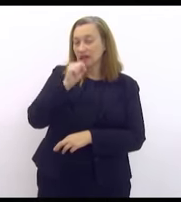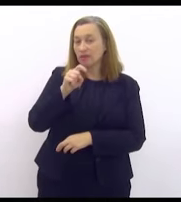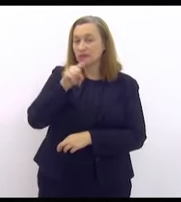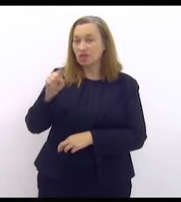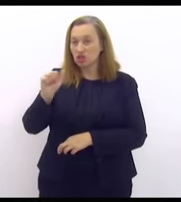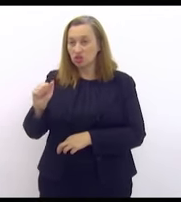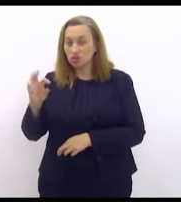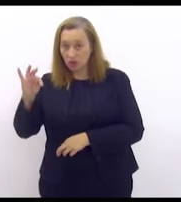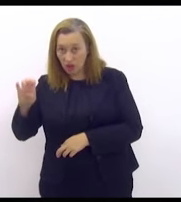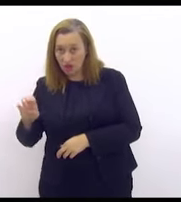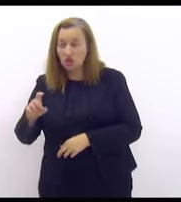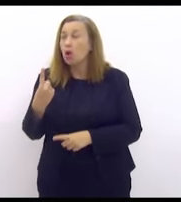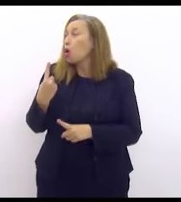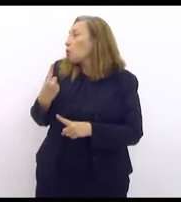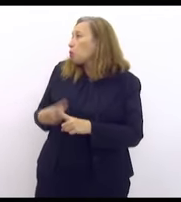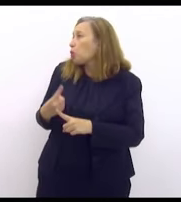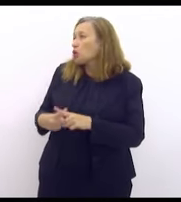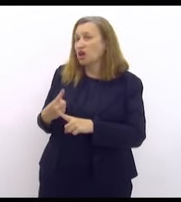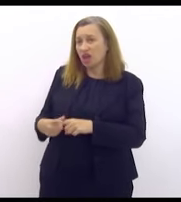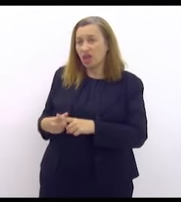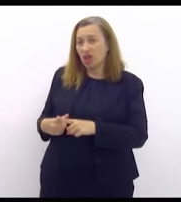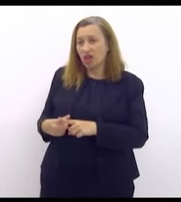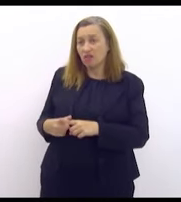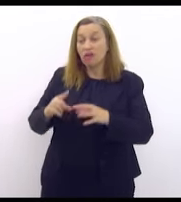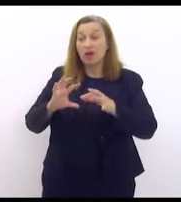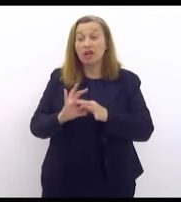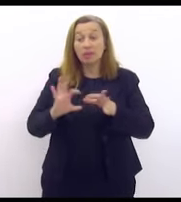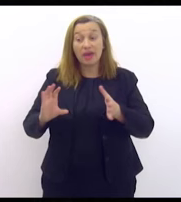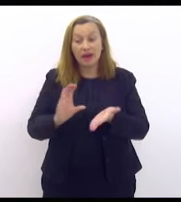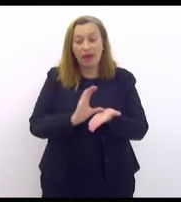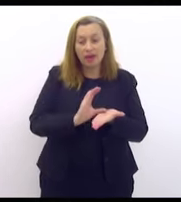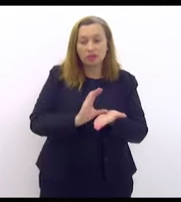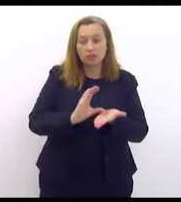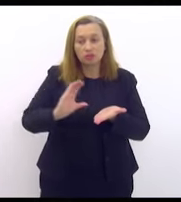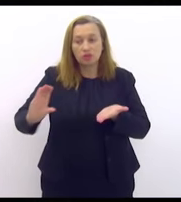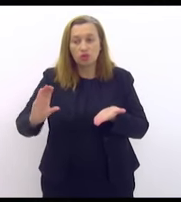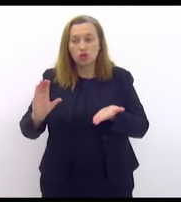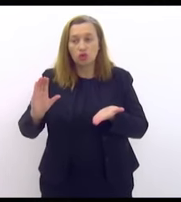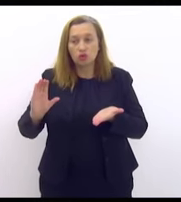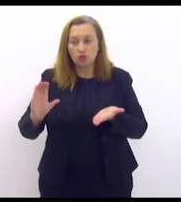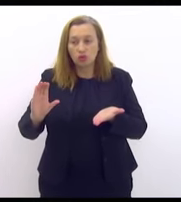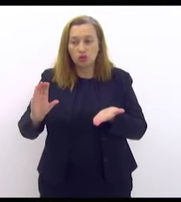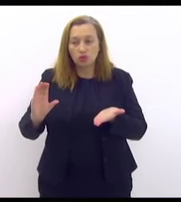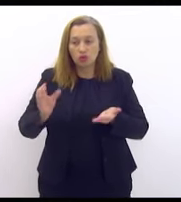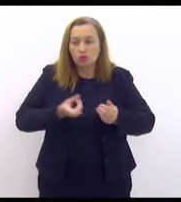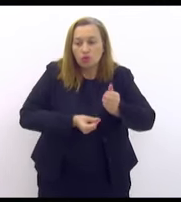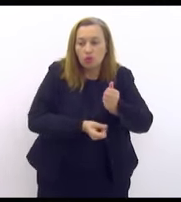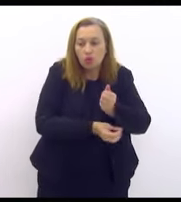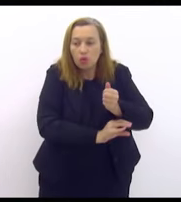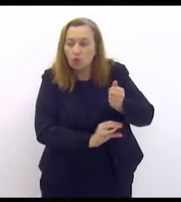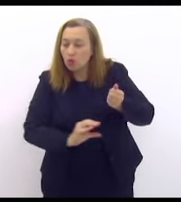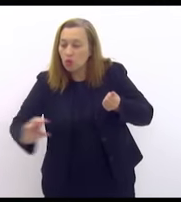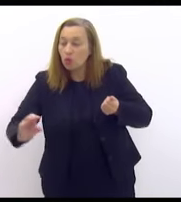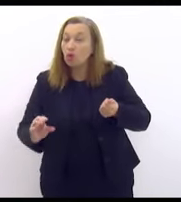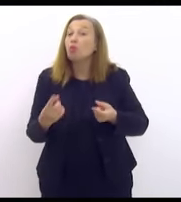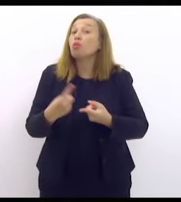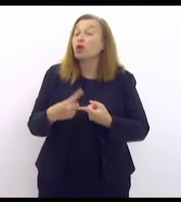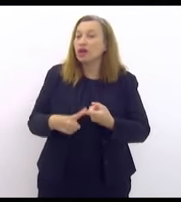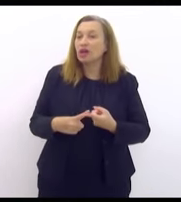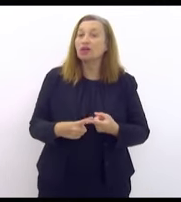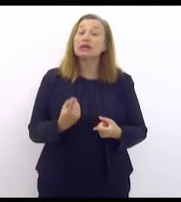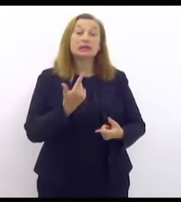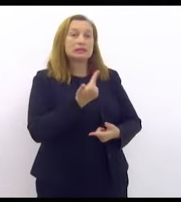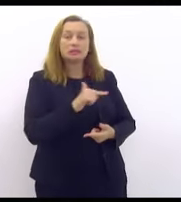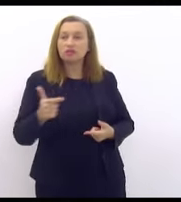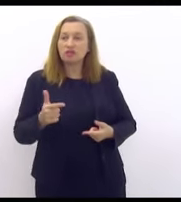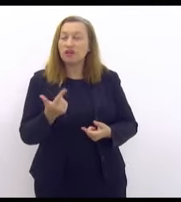o porquê que foi autorizado a mexer nos fundos. Eu tive que explicar que mexer nos fundos foi uma necessidade real. Se não mexesse nos fundos, nós não